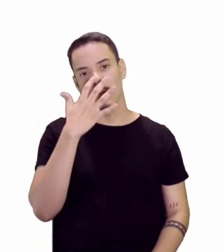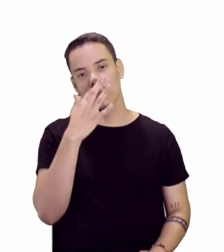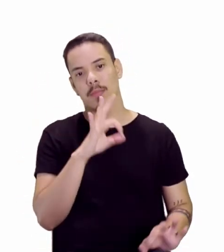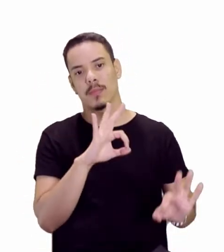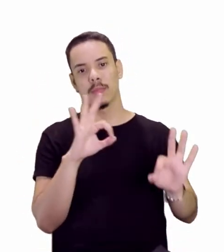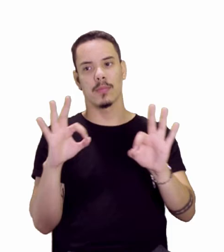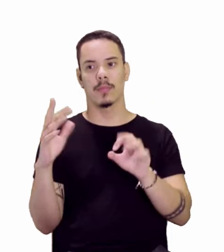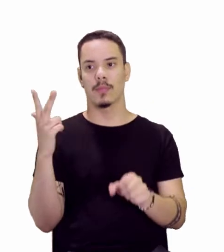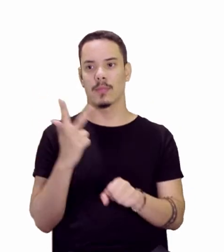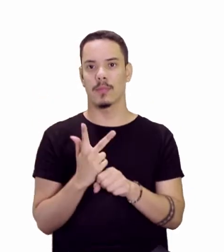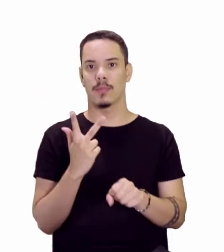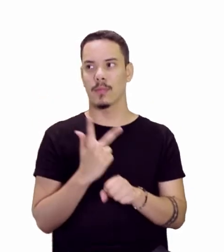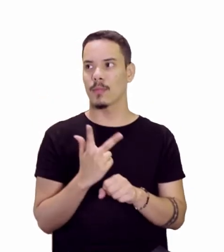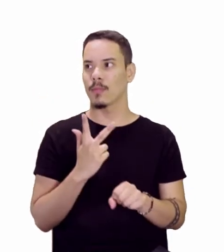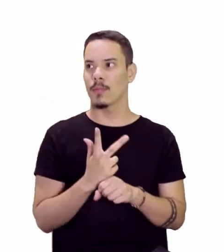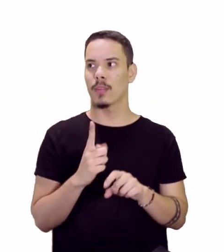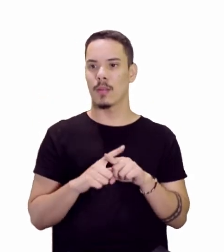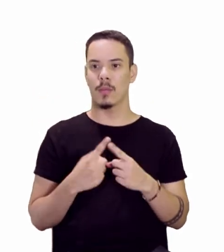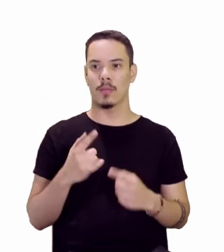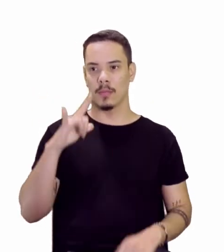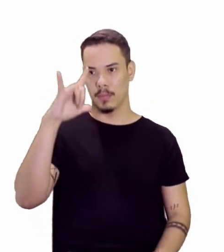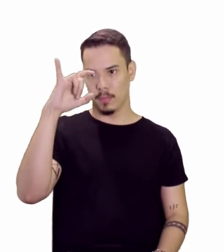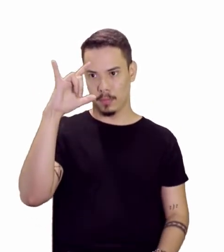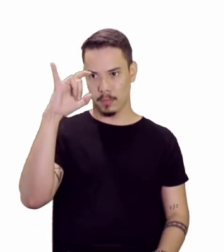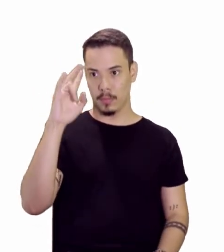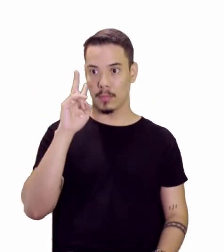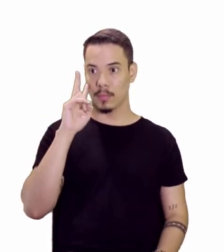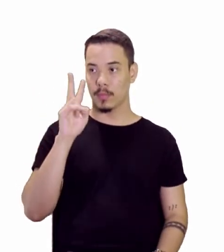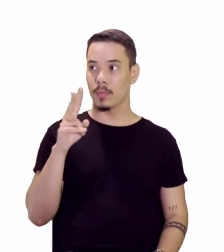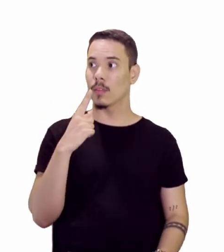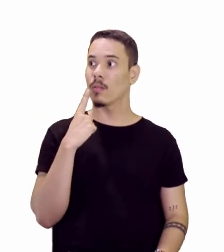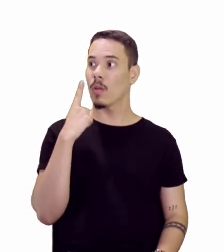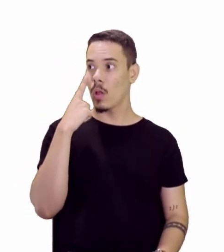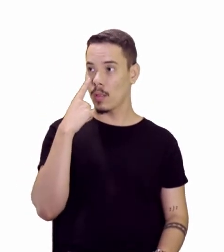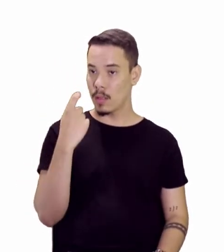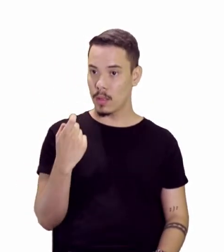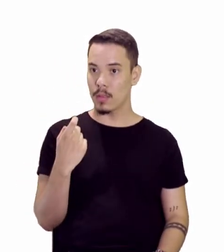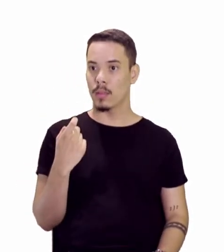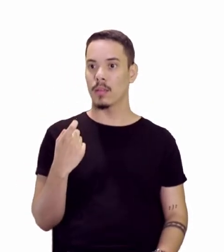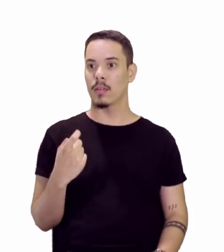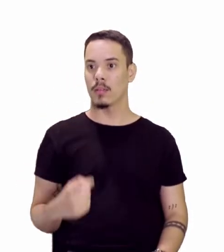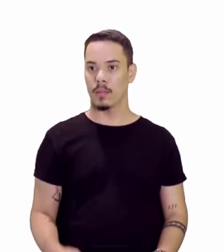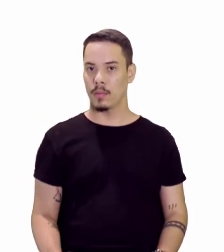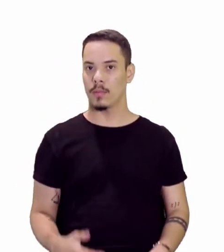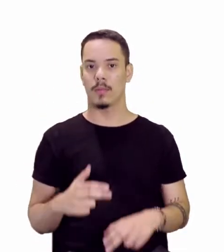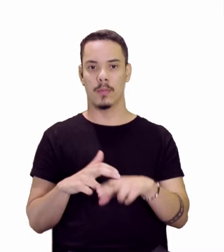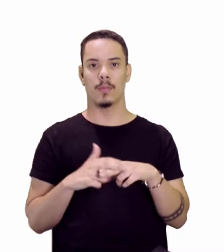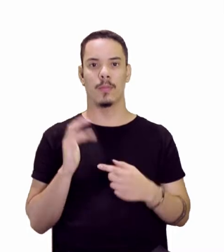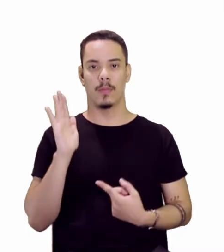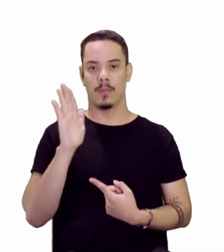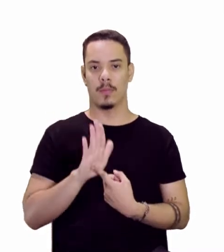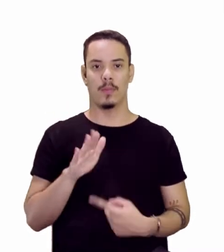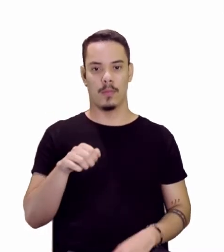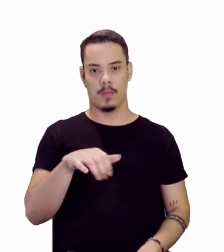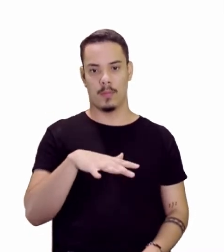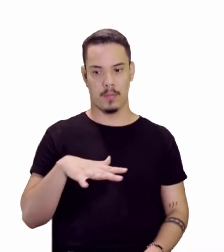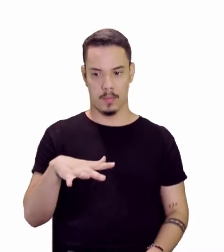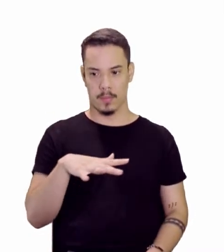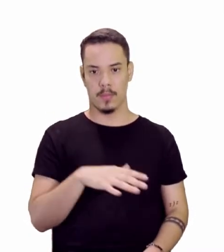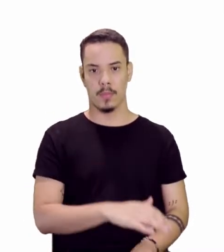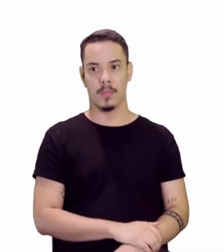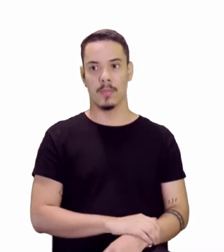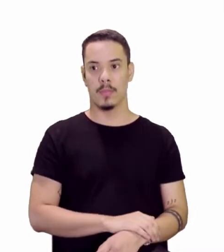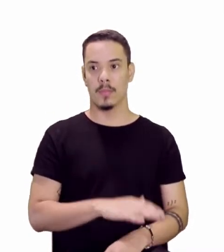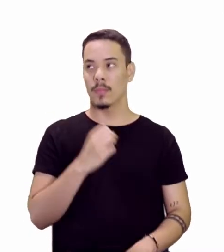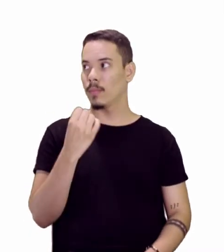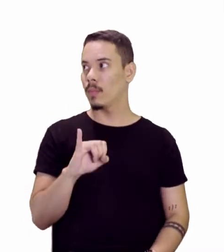vídeos, mas fica... uns vídeos do Instagram lá, eu fui e vi, olha que interessante, legal, gostei né? também, muito então, bom. mostra essa situação. Então, se a